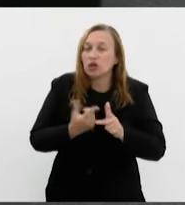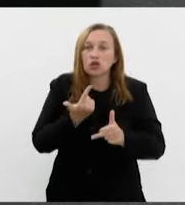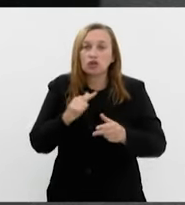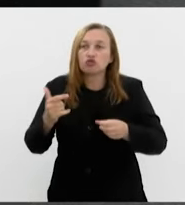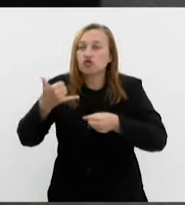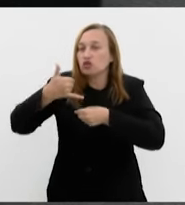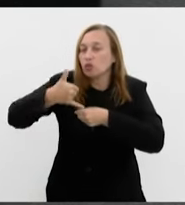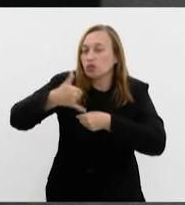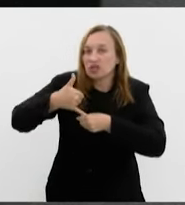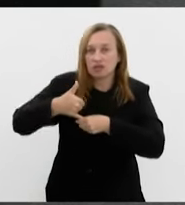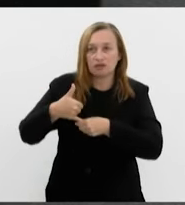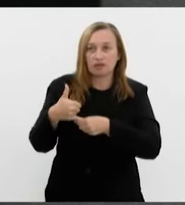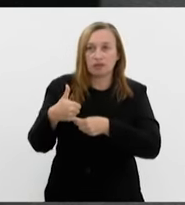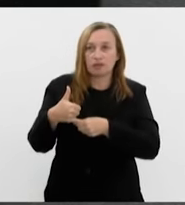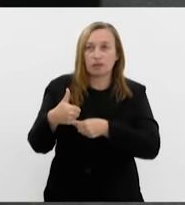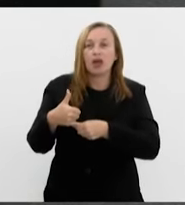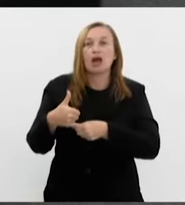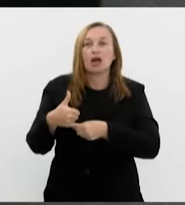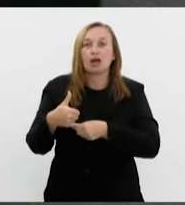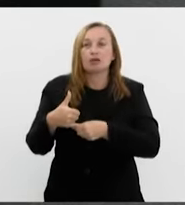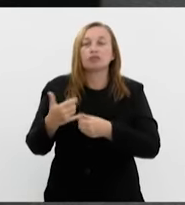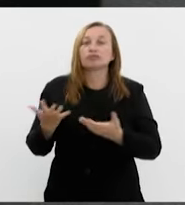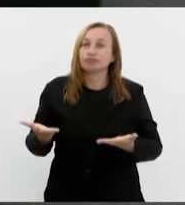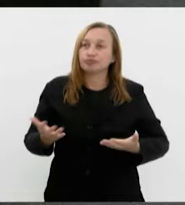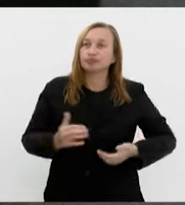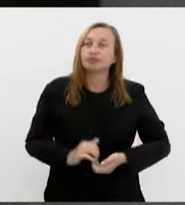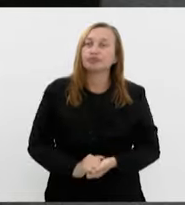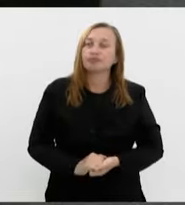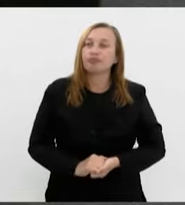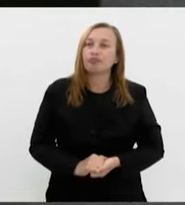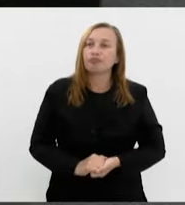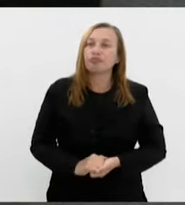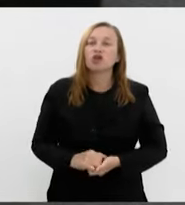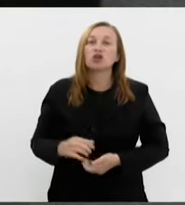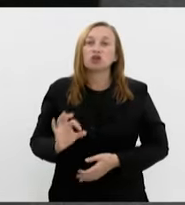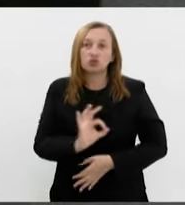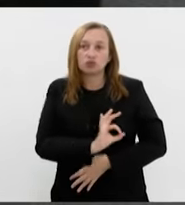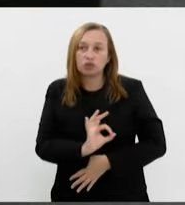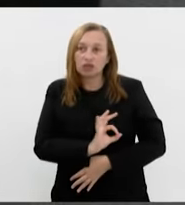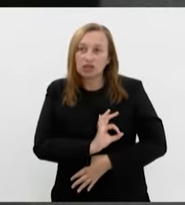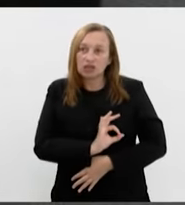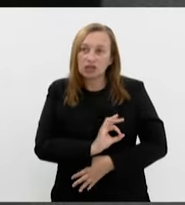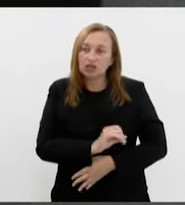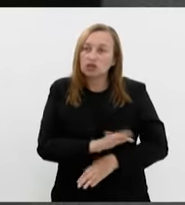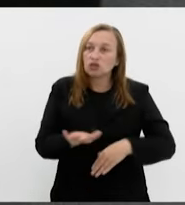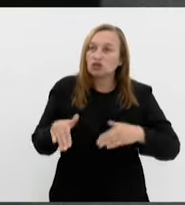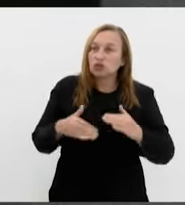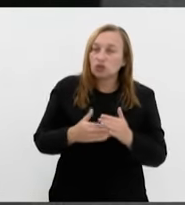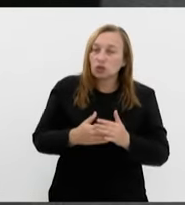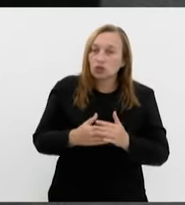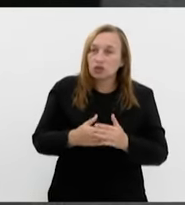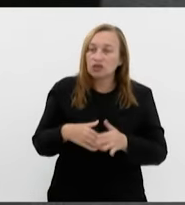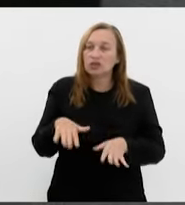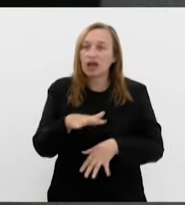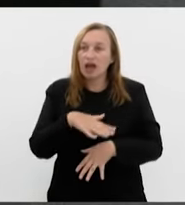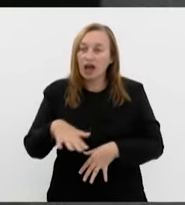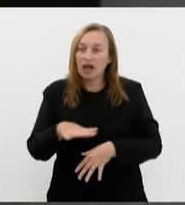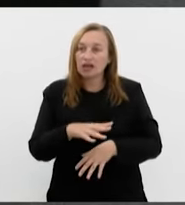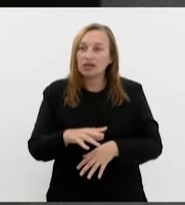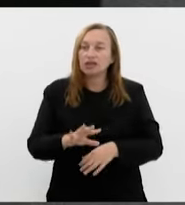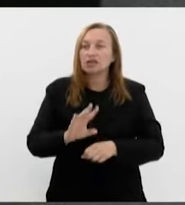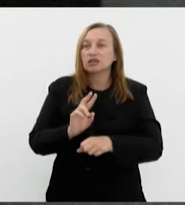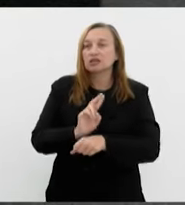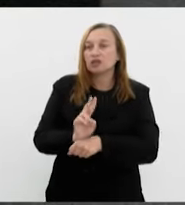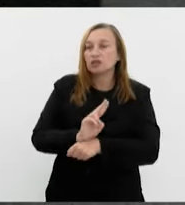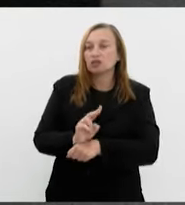combustível sequer para poder abastecer as viaturas, e os policiais de todas as forças de segurança do Estado do Rio de